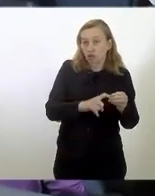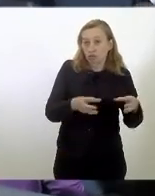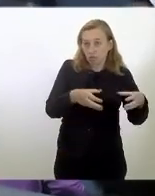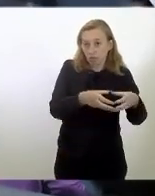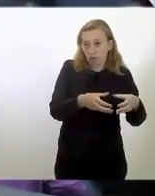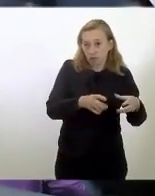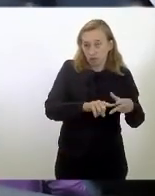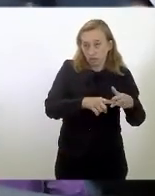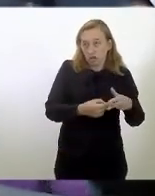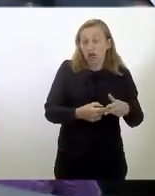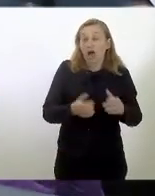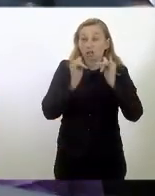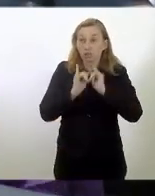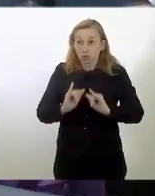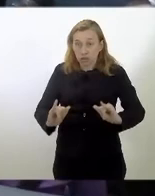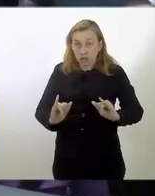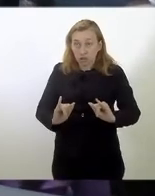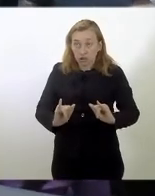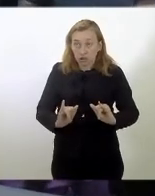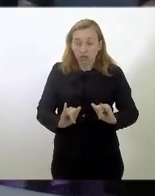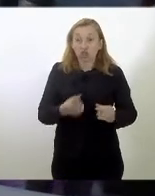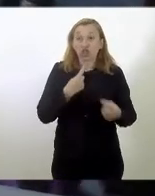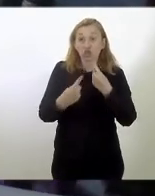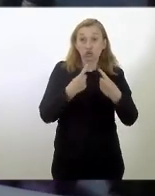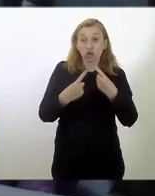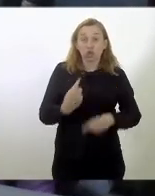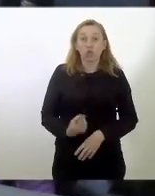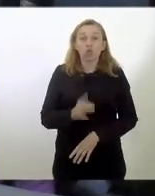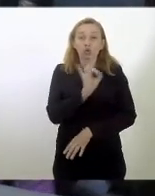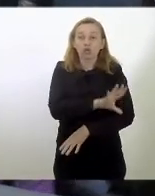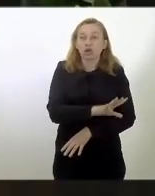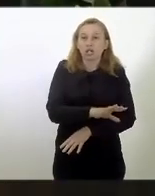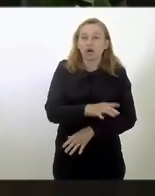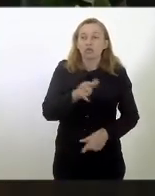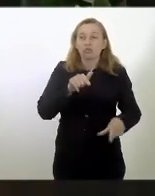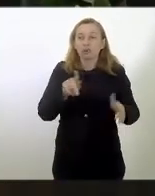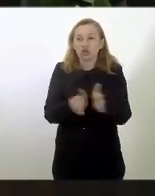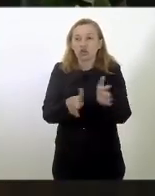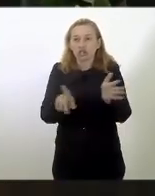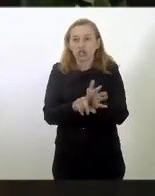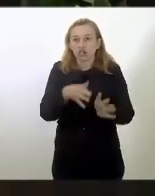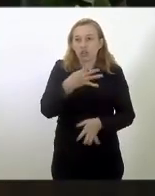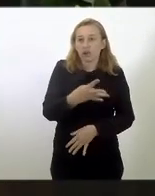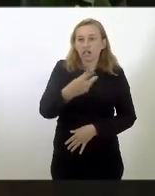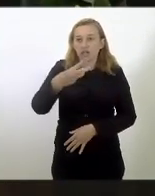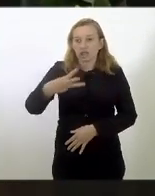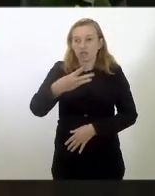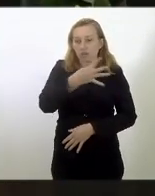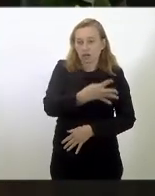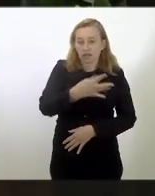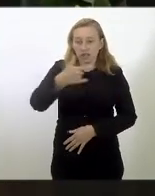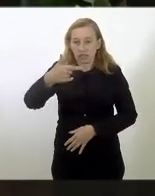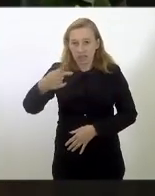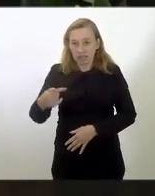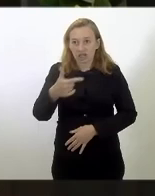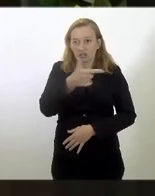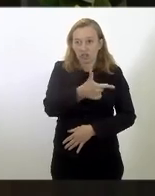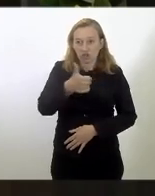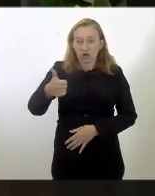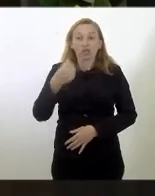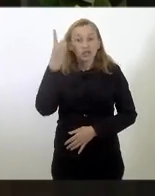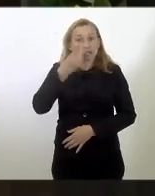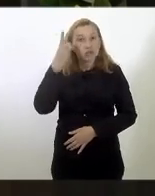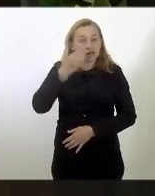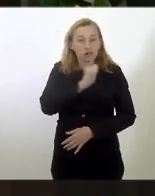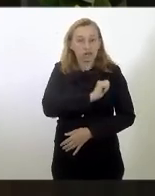comissões. Anuncio, em regime de urgência, em discussão única, projeto de lei 4347. De 21, de autoria do deputado